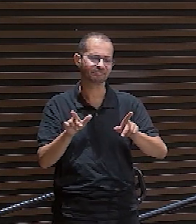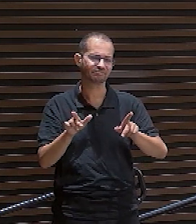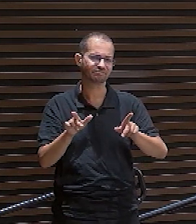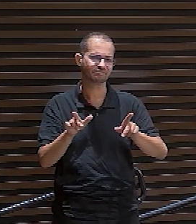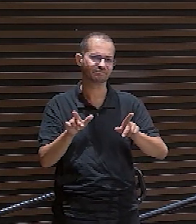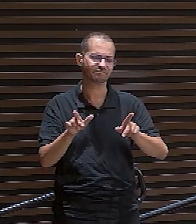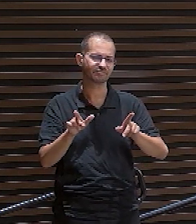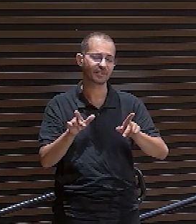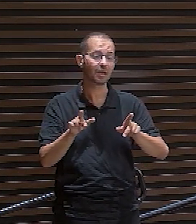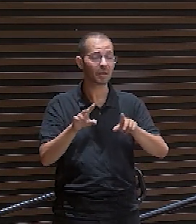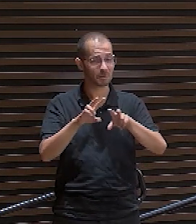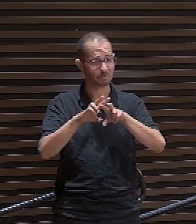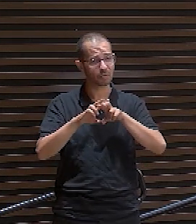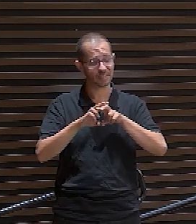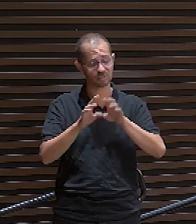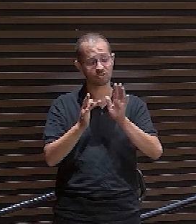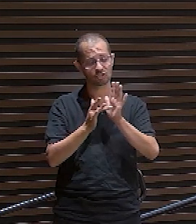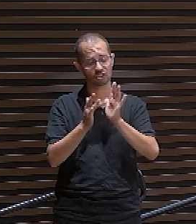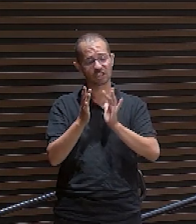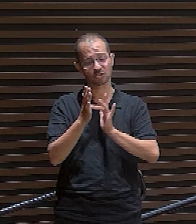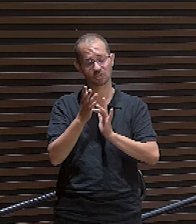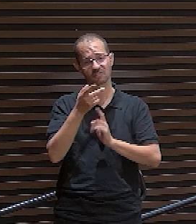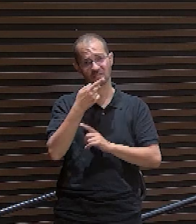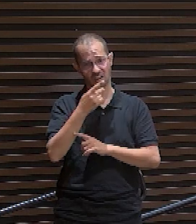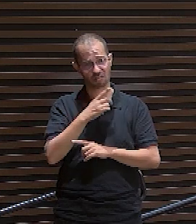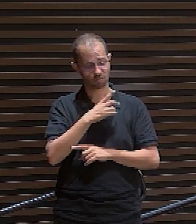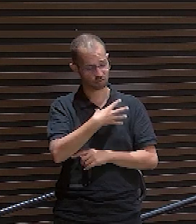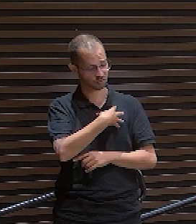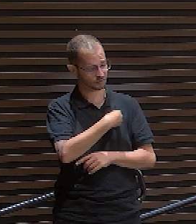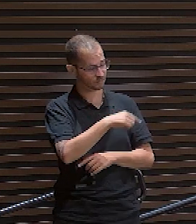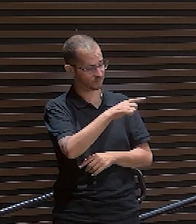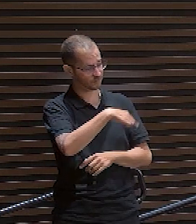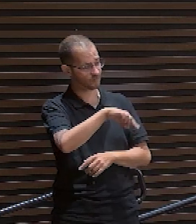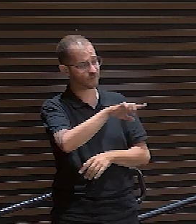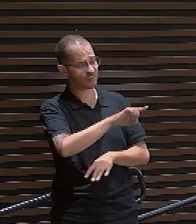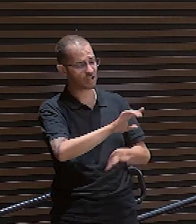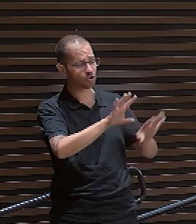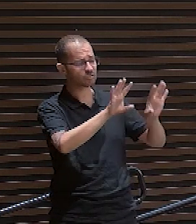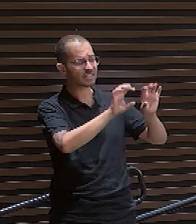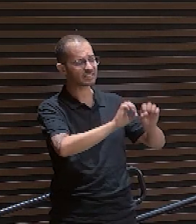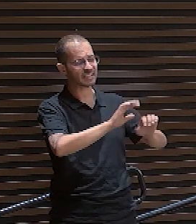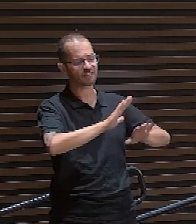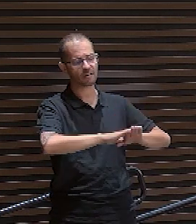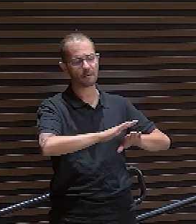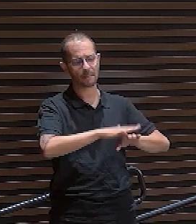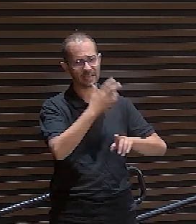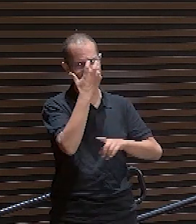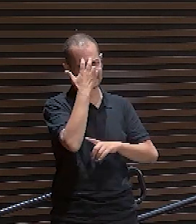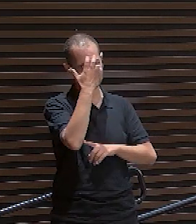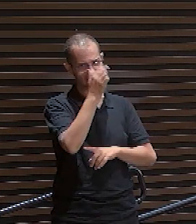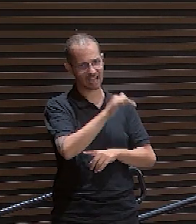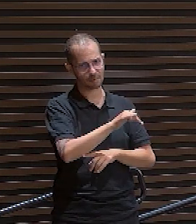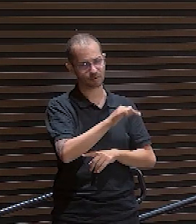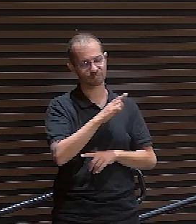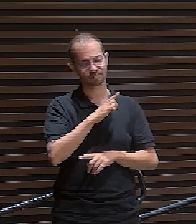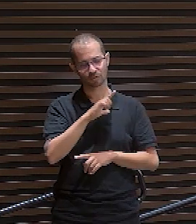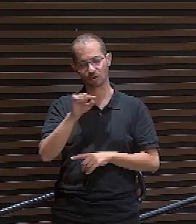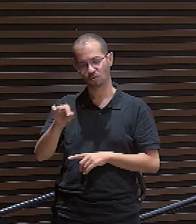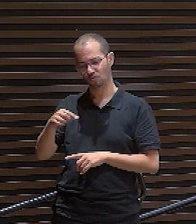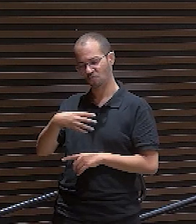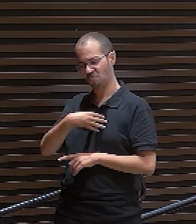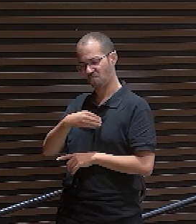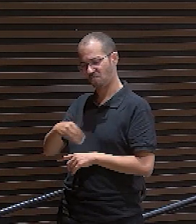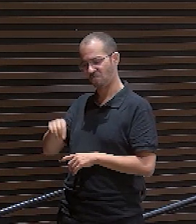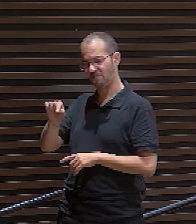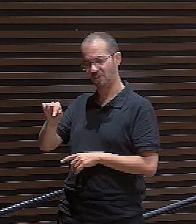Por isso que Jesus disse, os filhos das trevas são mais sábios na sua geração do que os filhos da luz.